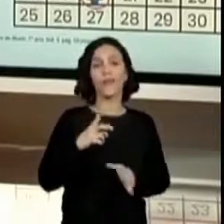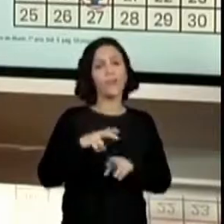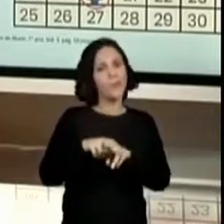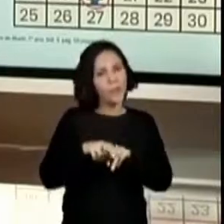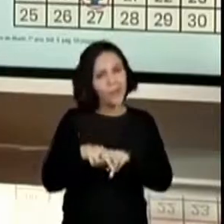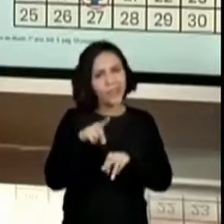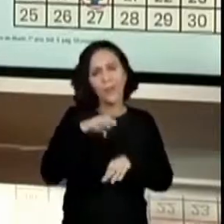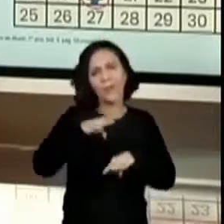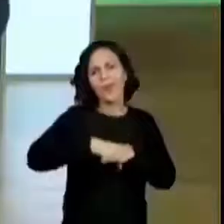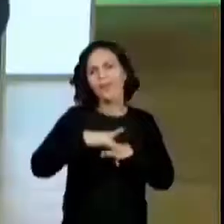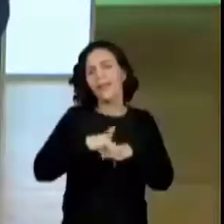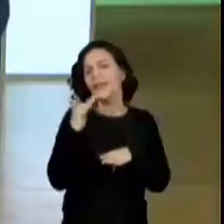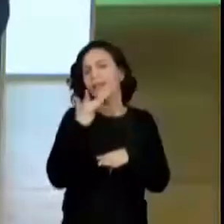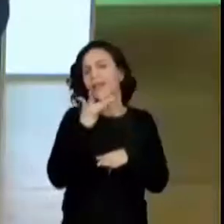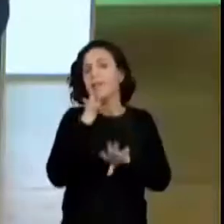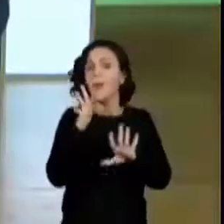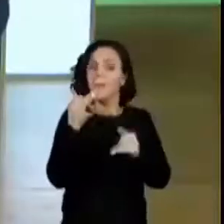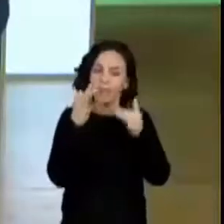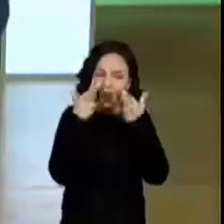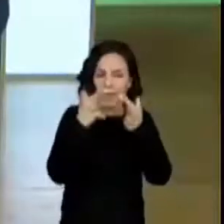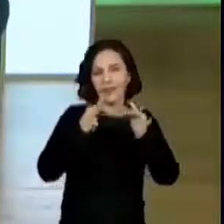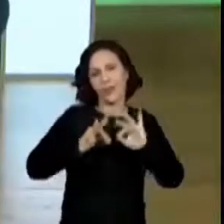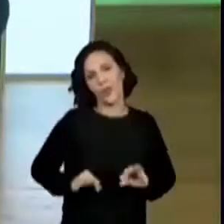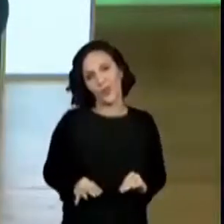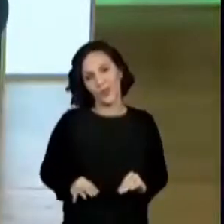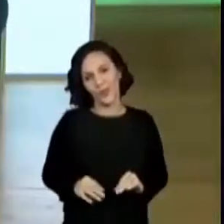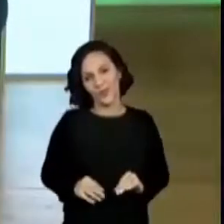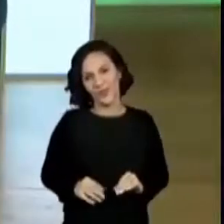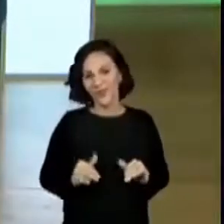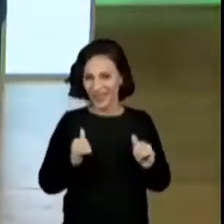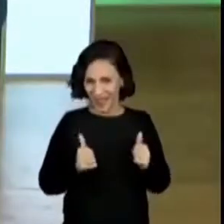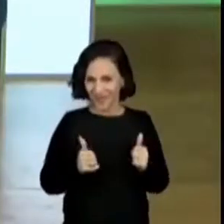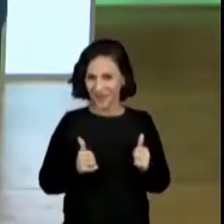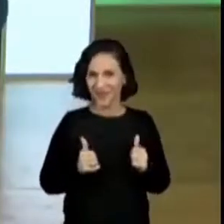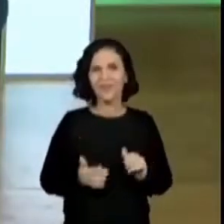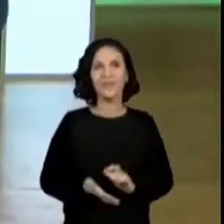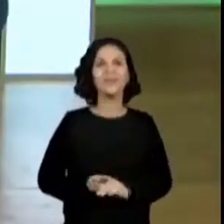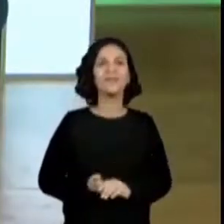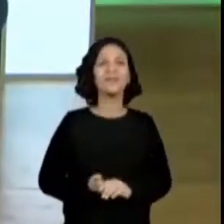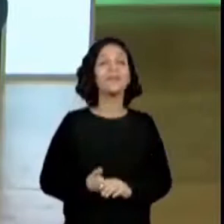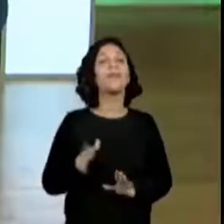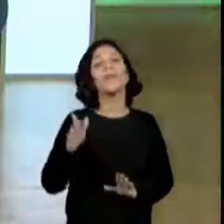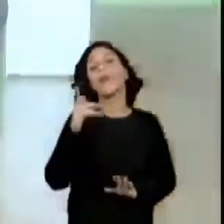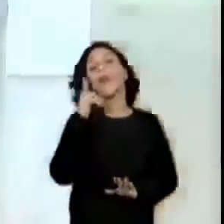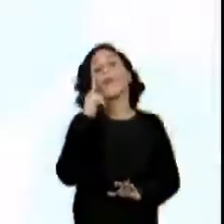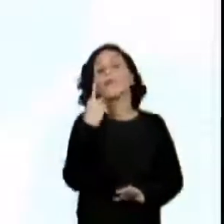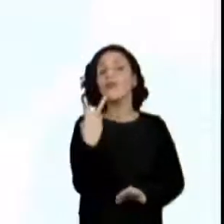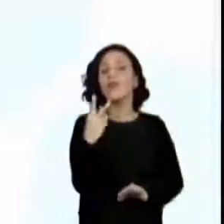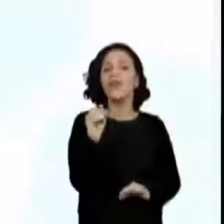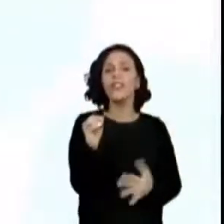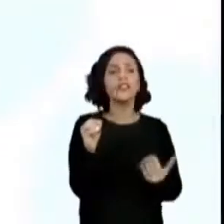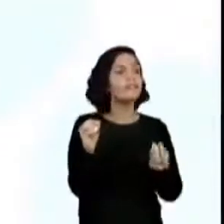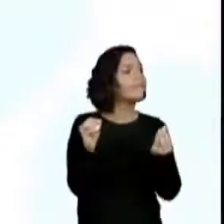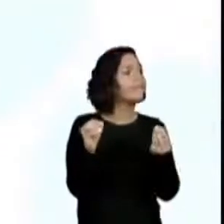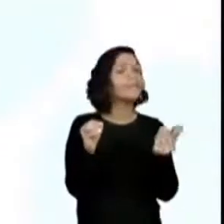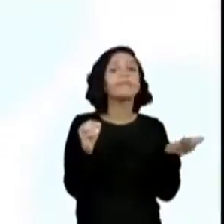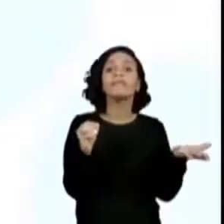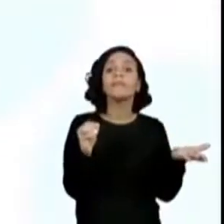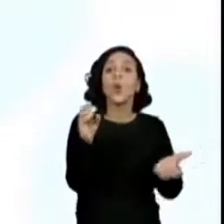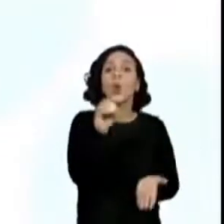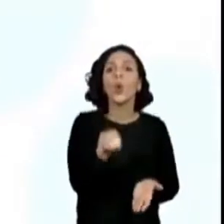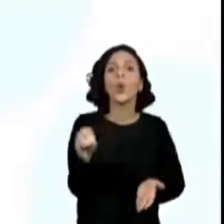matemática é uma delícia. É só a gente prestar bastante atenção. Então, olha lá. 20 do quê?